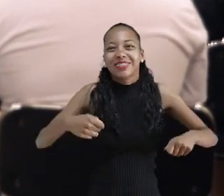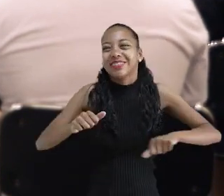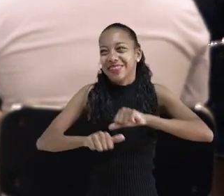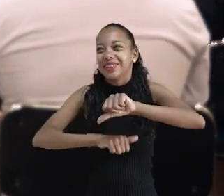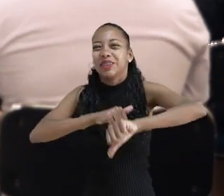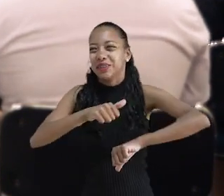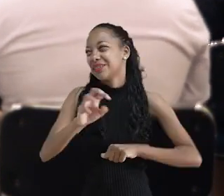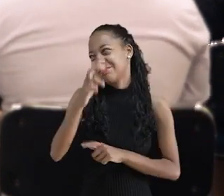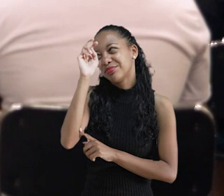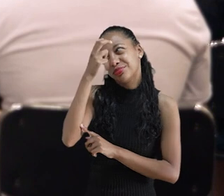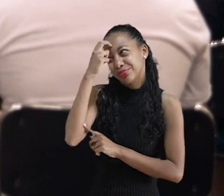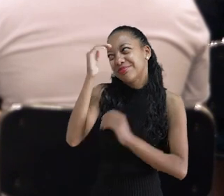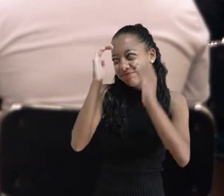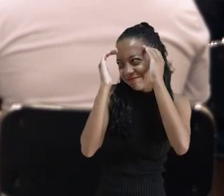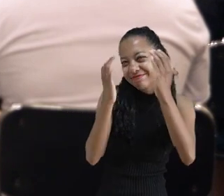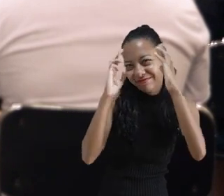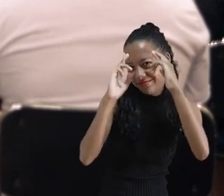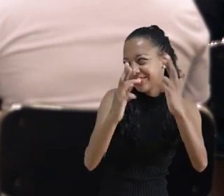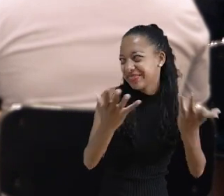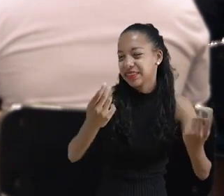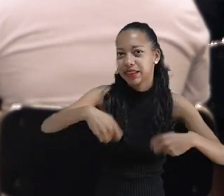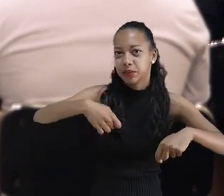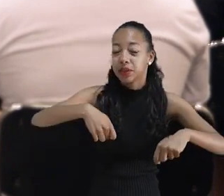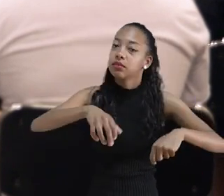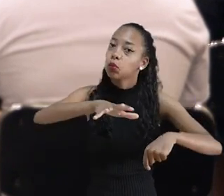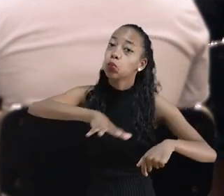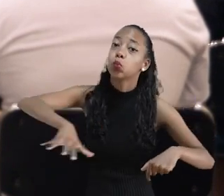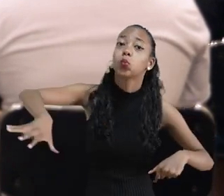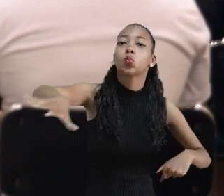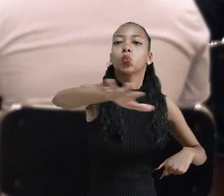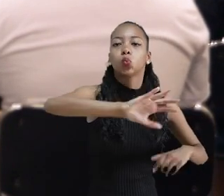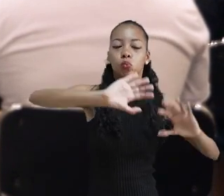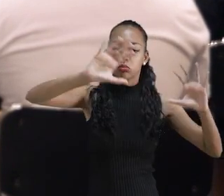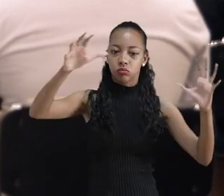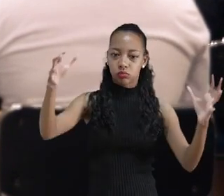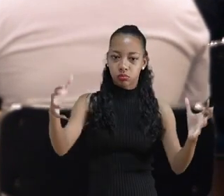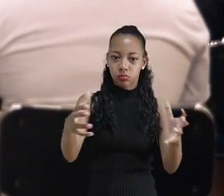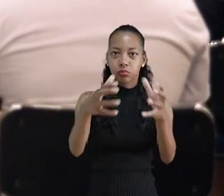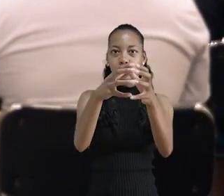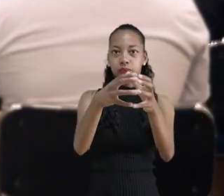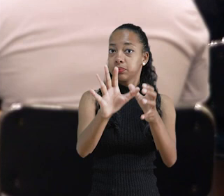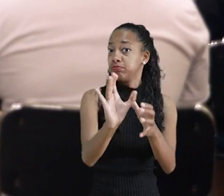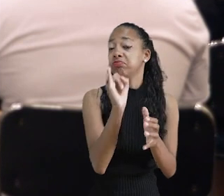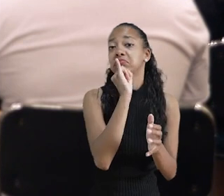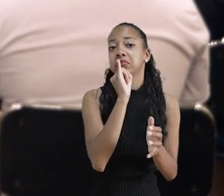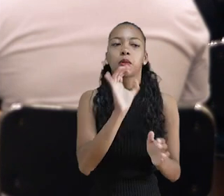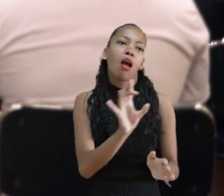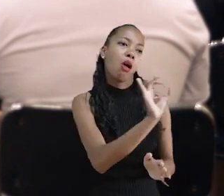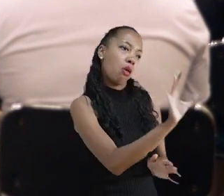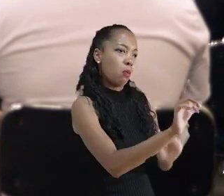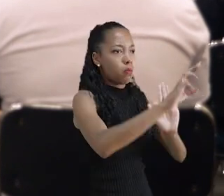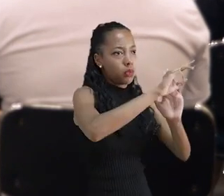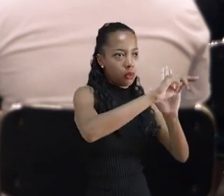direção coletiva inclusive né todos assinam a direção do filme né então Os filmes são de todos que